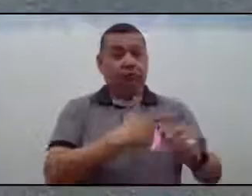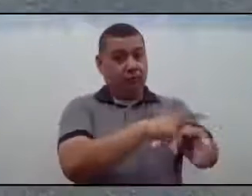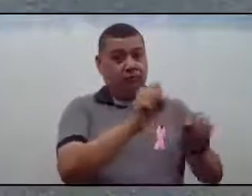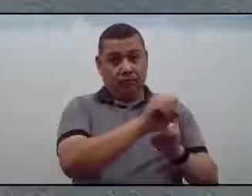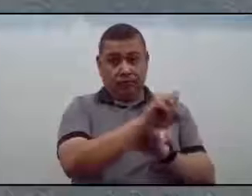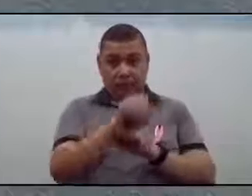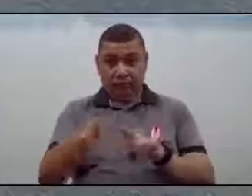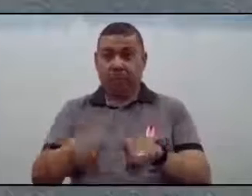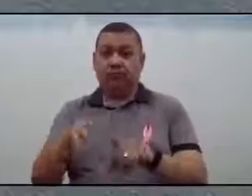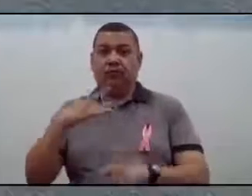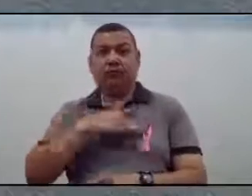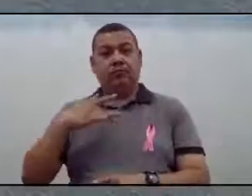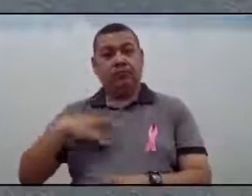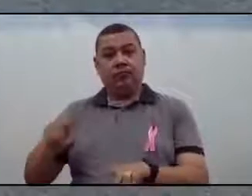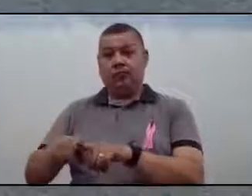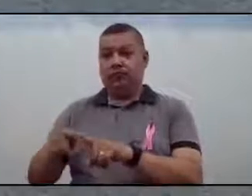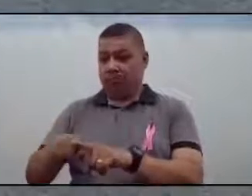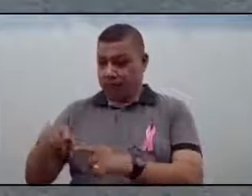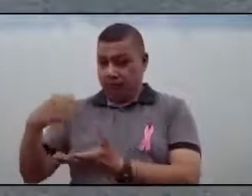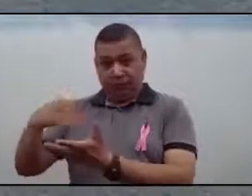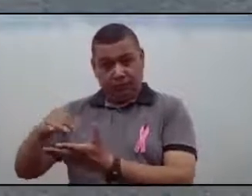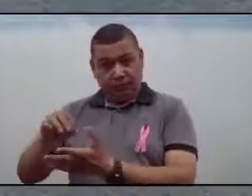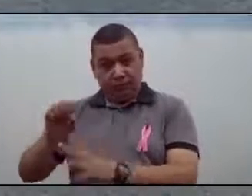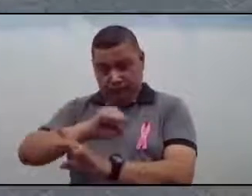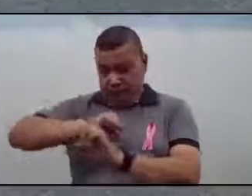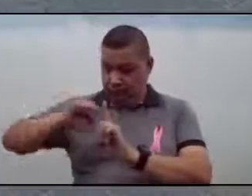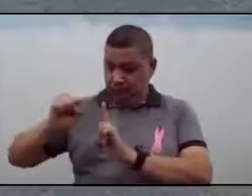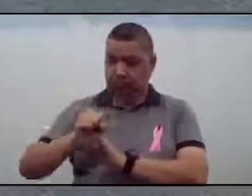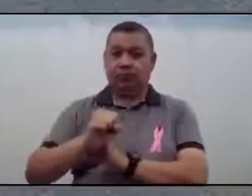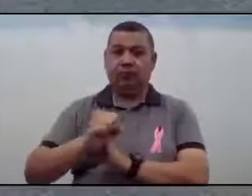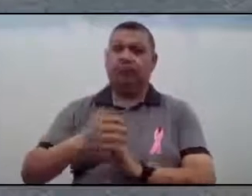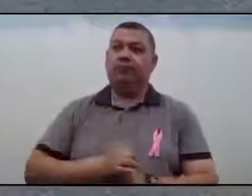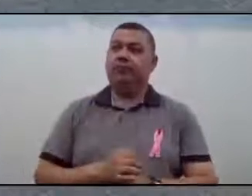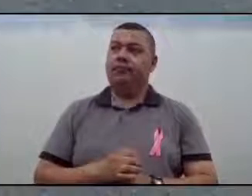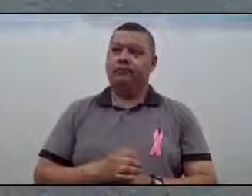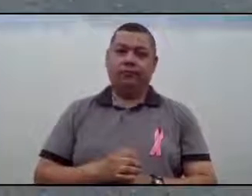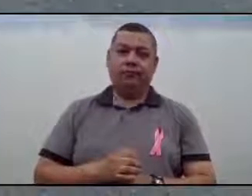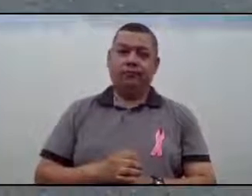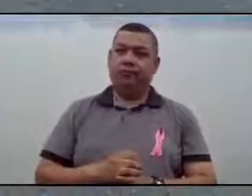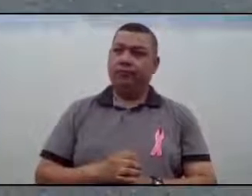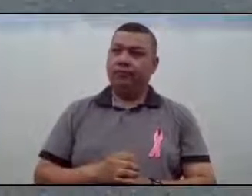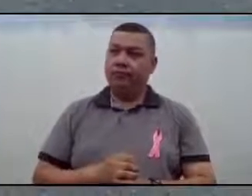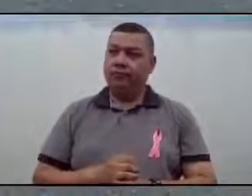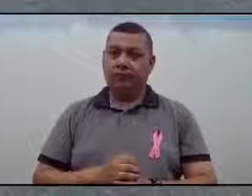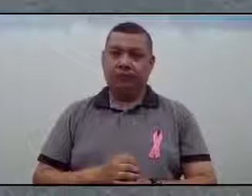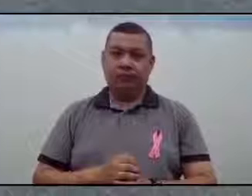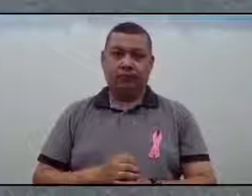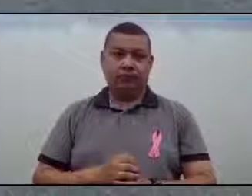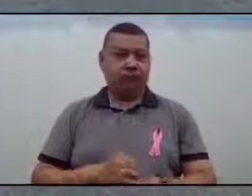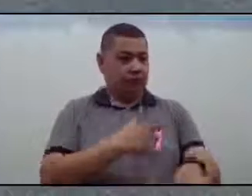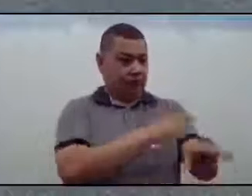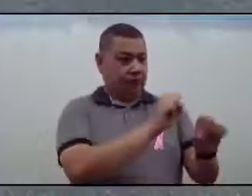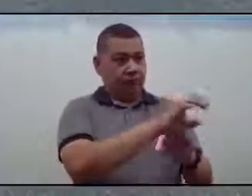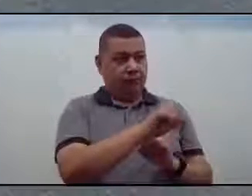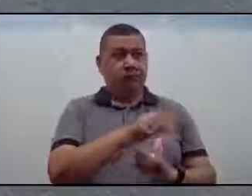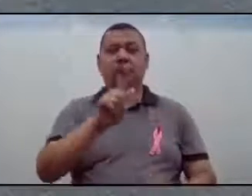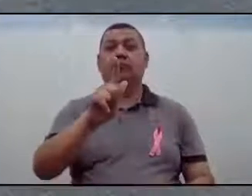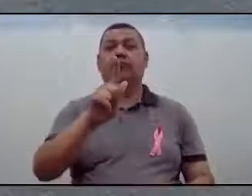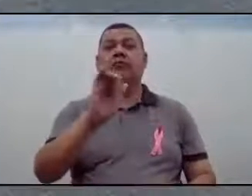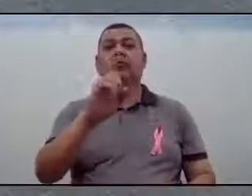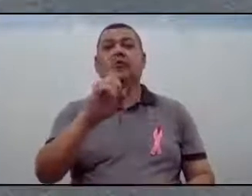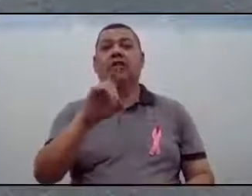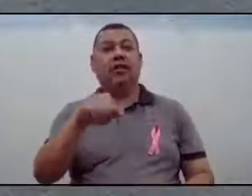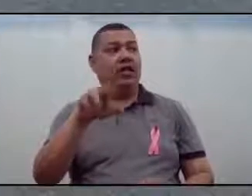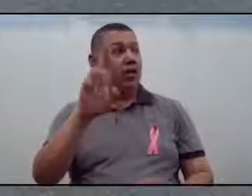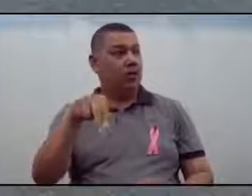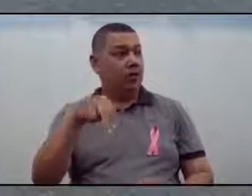Saúde e a Secretaria de Ação Social. Tá? Secretaria de Educação, o professor Gedeon, Secretaria de Saúde,